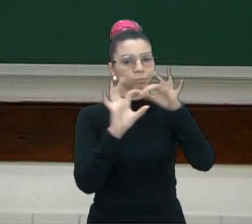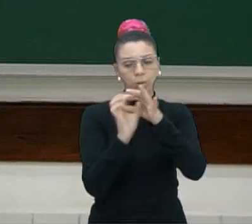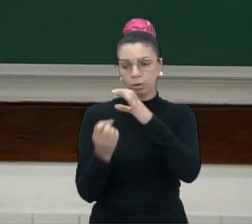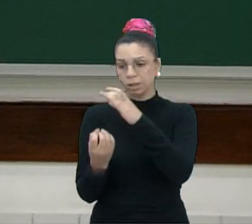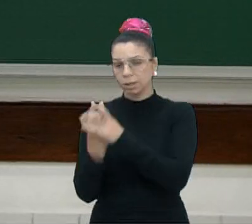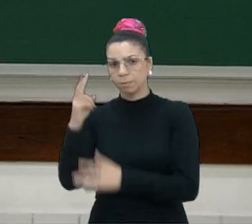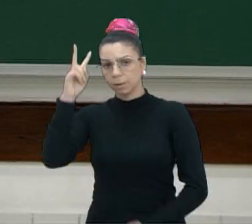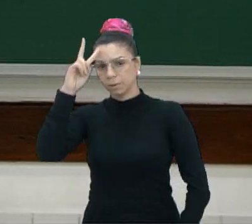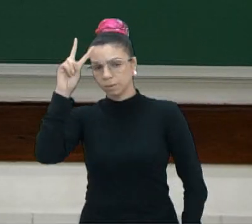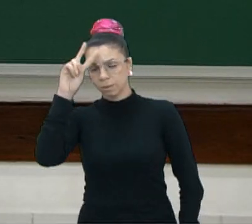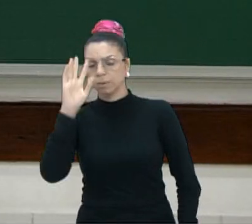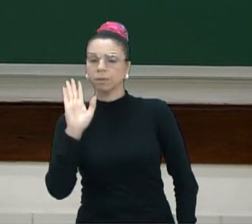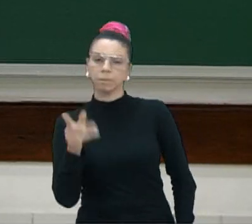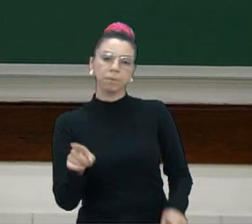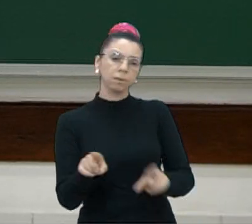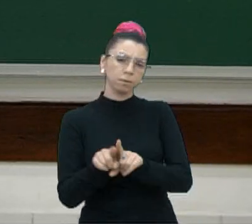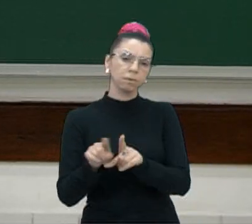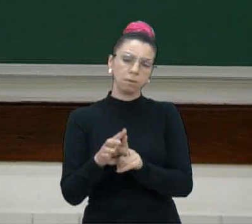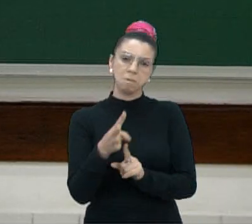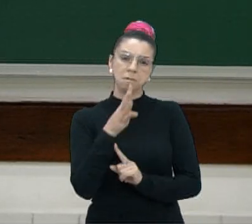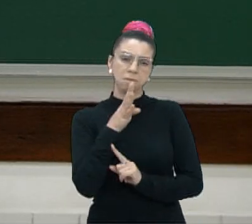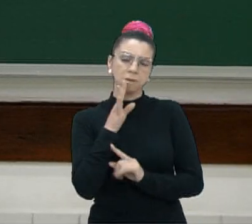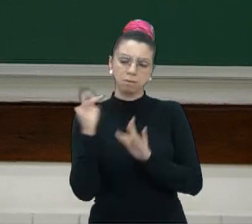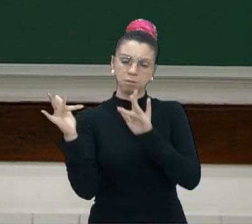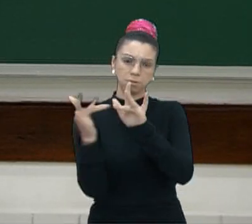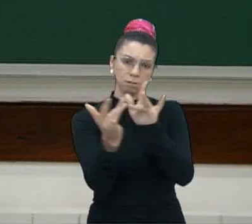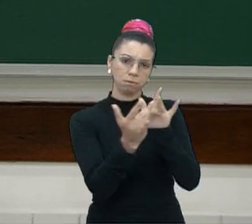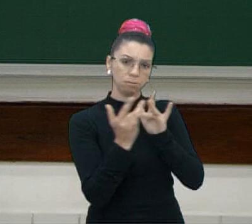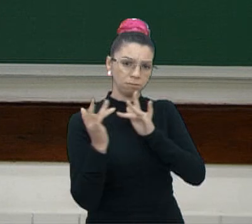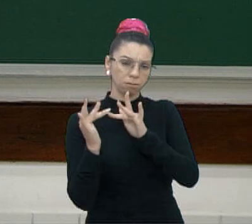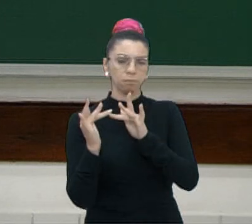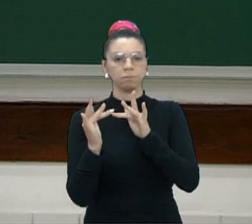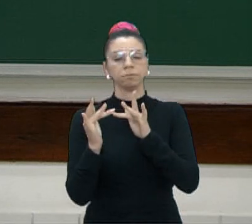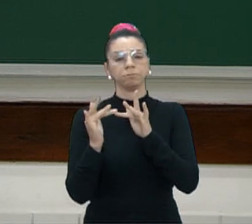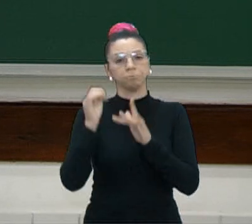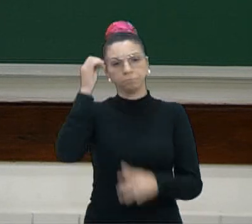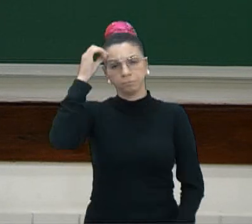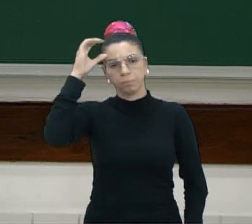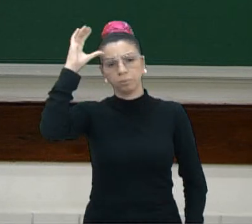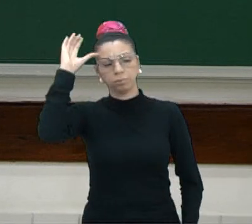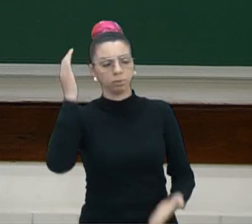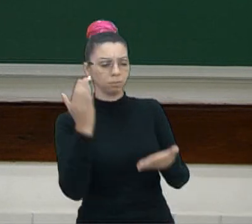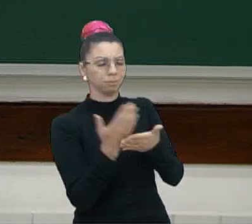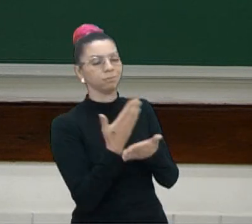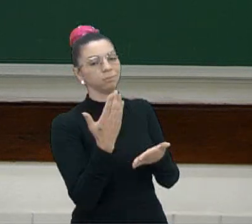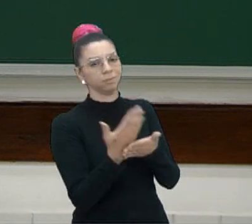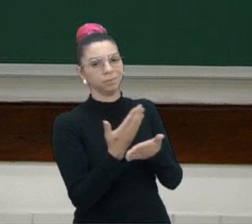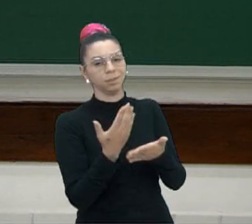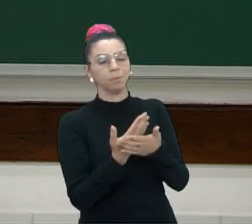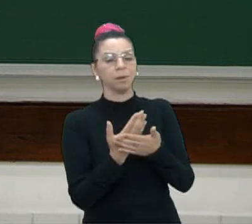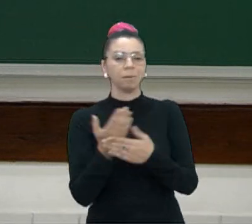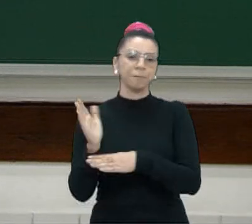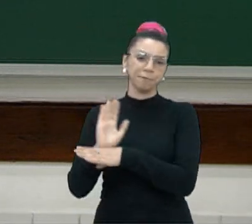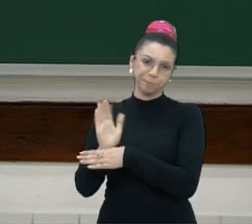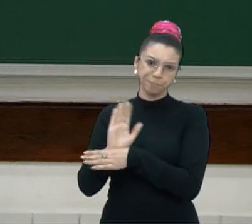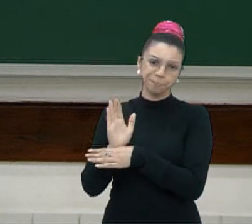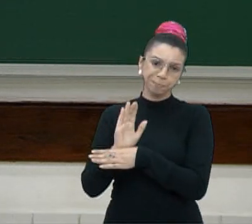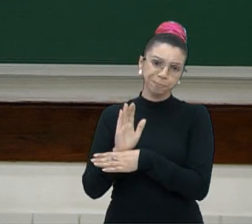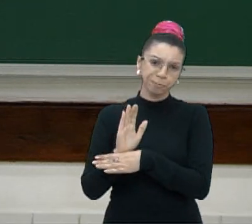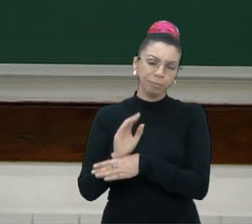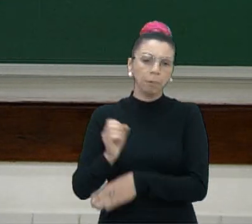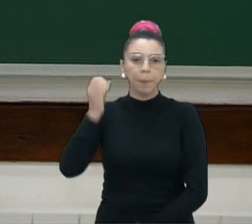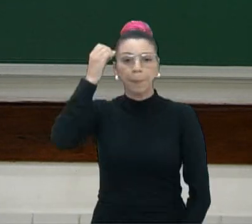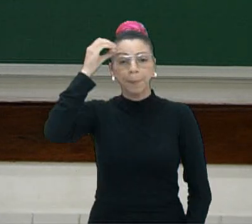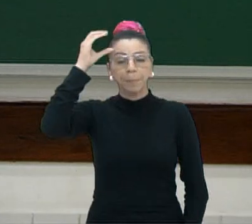já conheço de fora, aquilo que eu já tive de conhecimento por meio de livros, por meio de filmes. Então, esse conhecimento